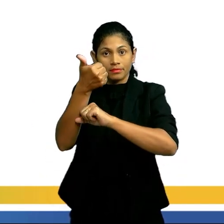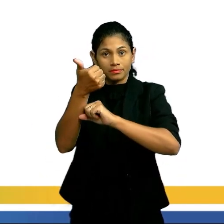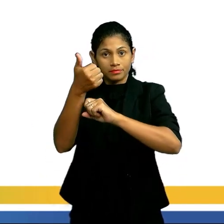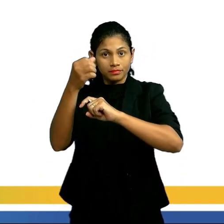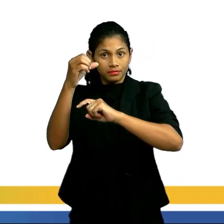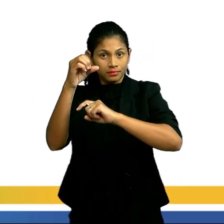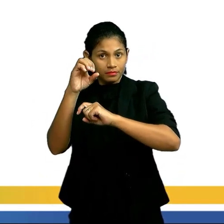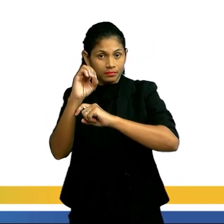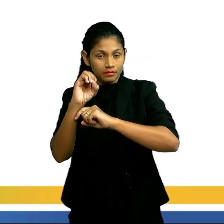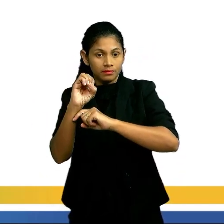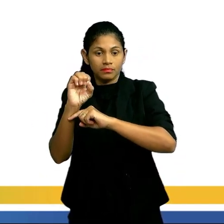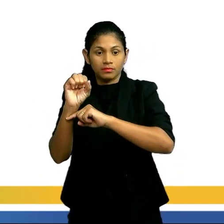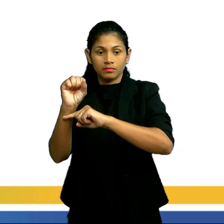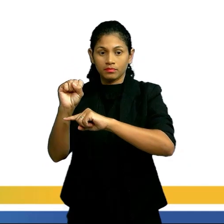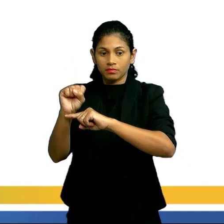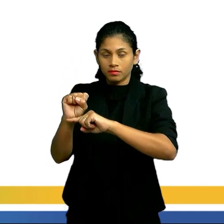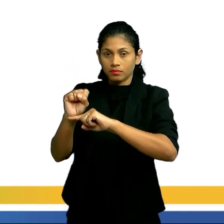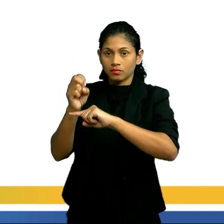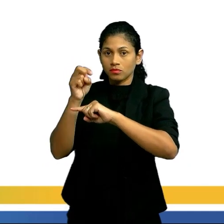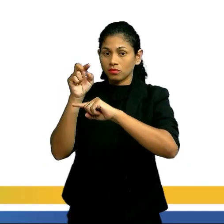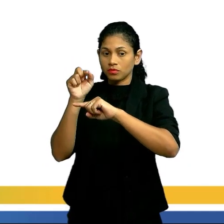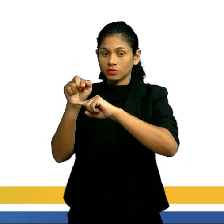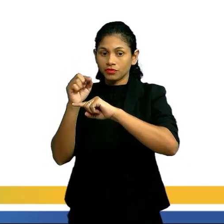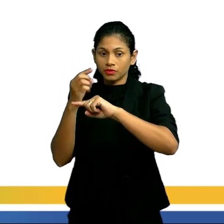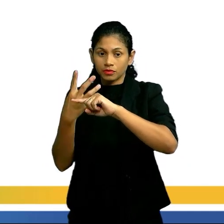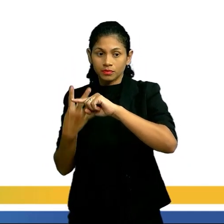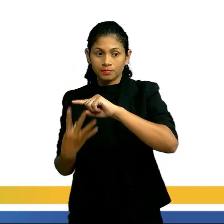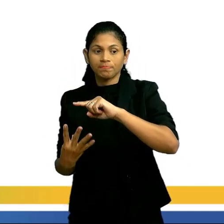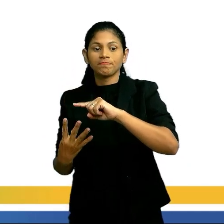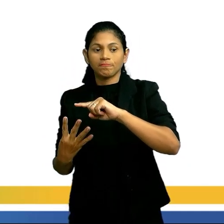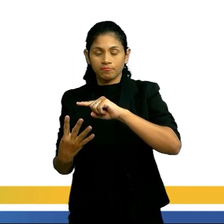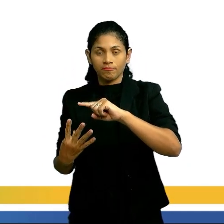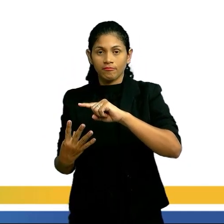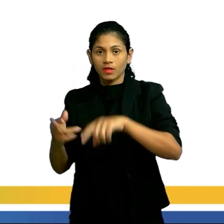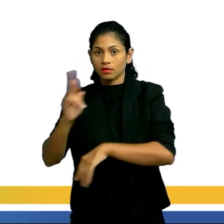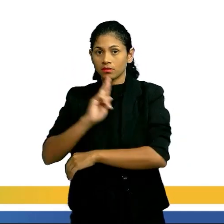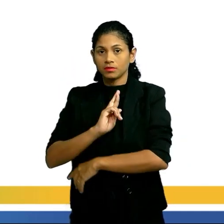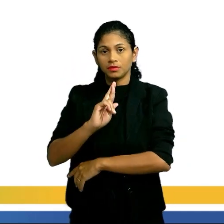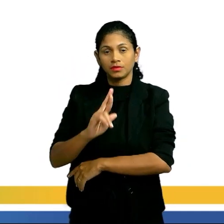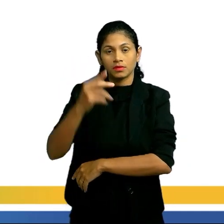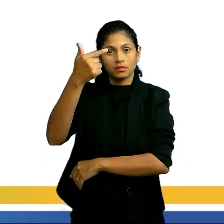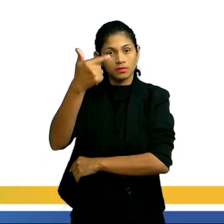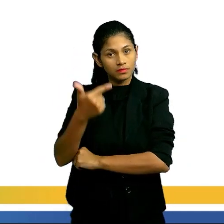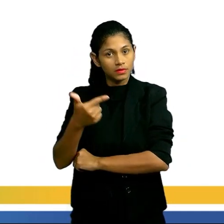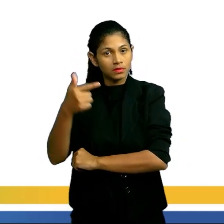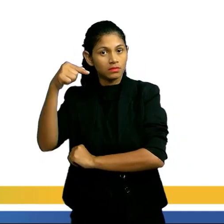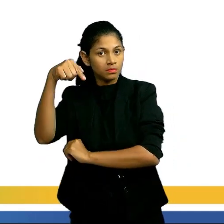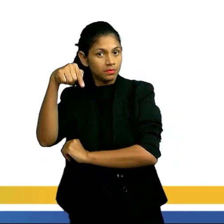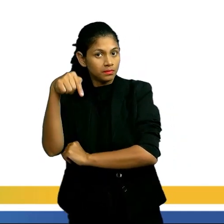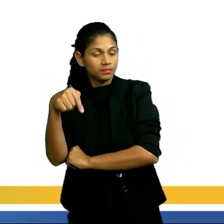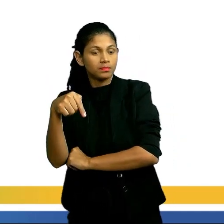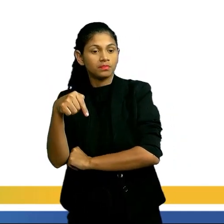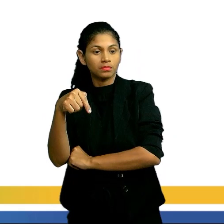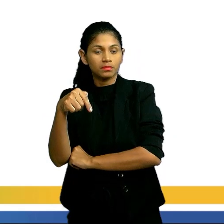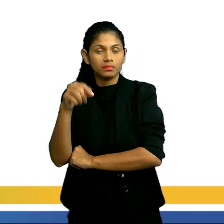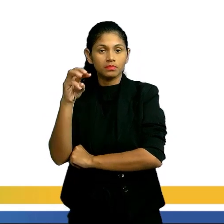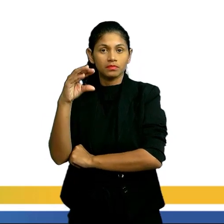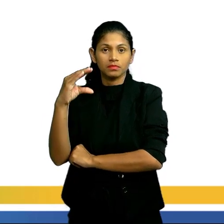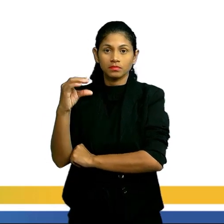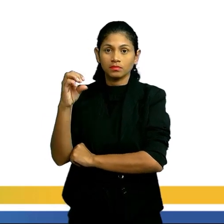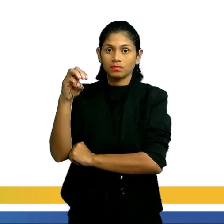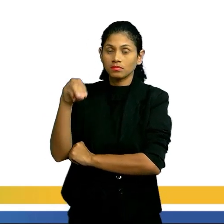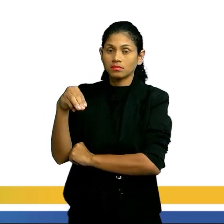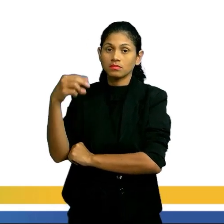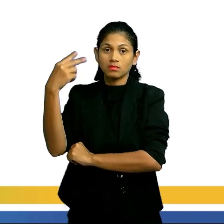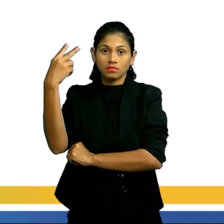27 centímetros quadrados. Então, a área da base da nossa pirâmide é 27